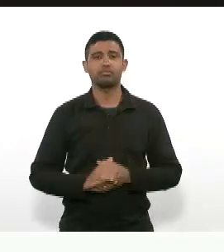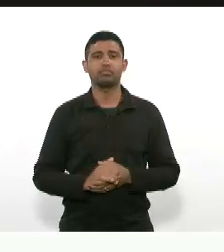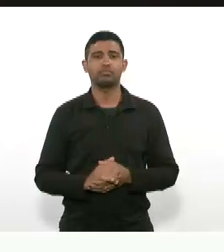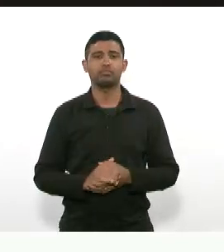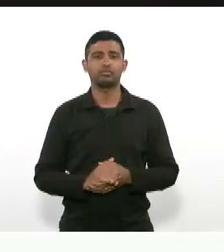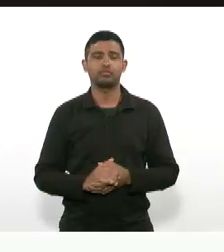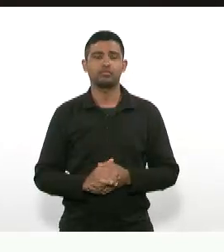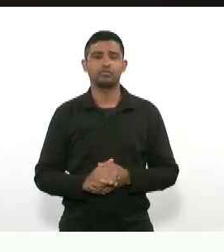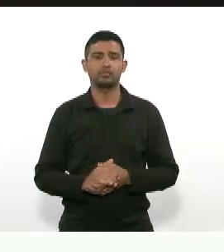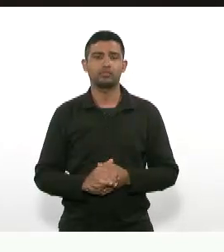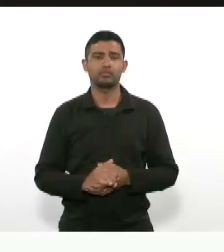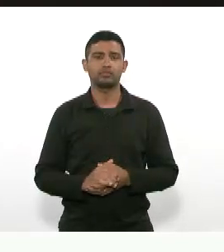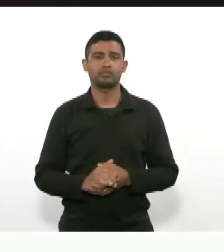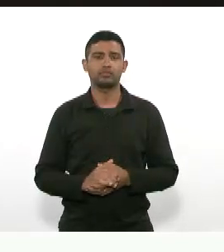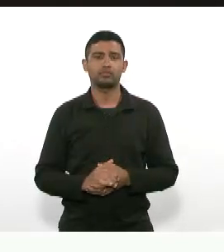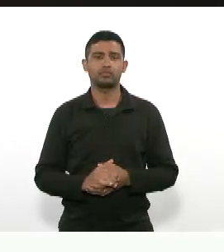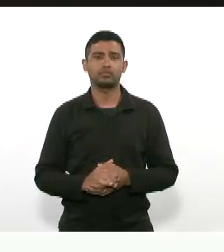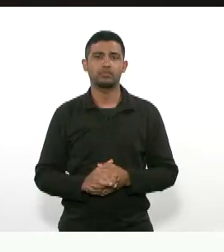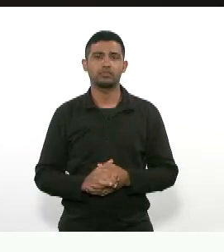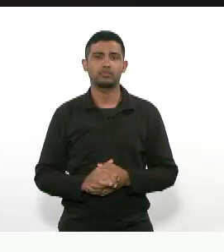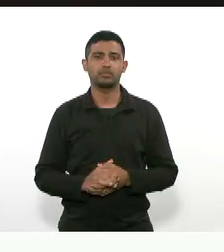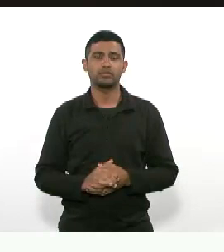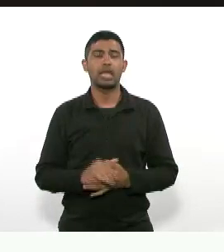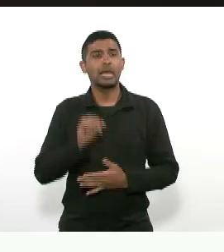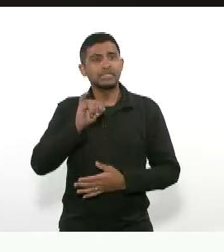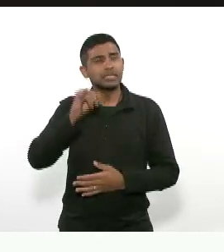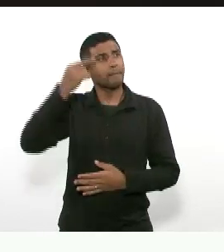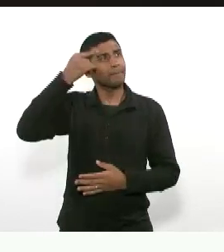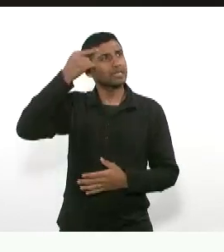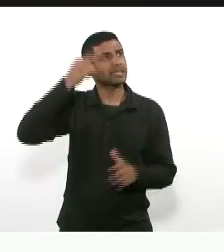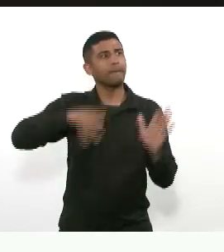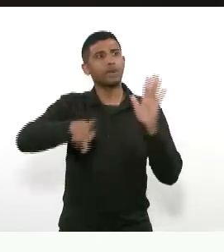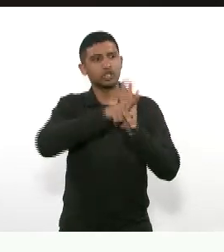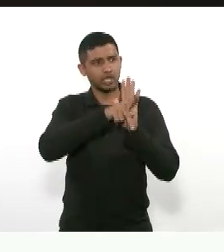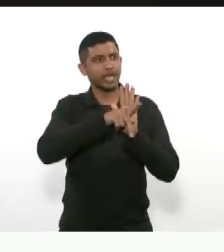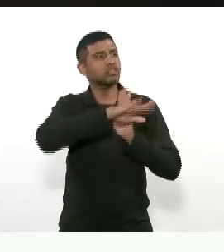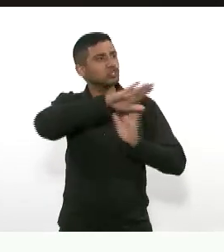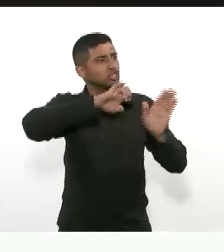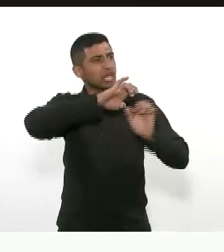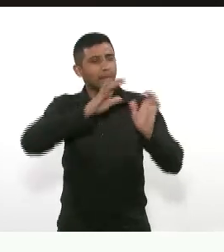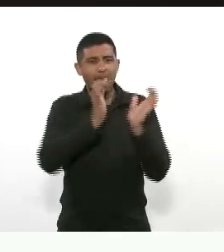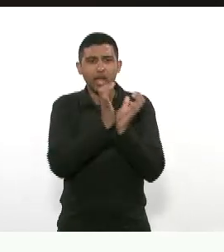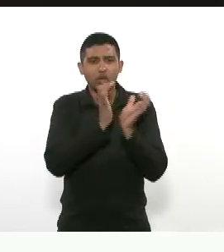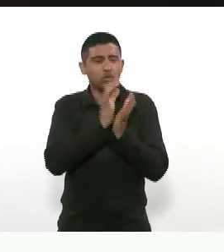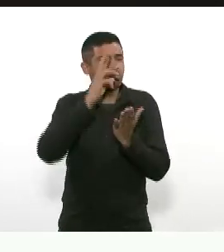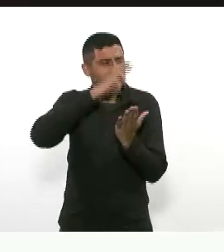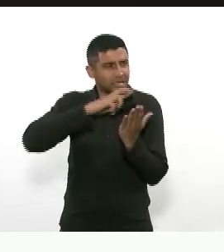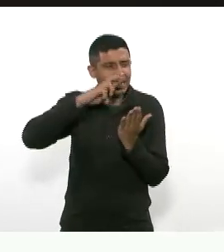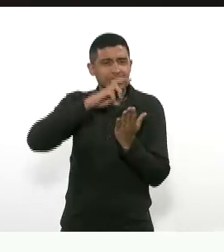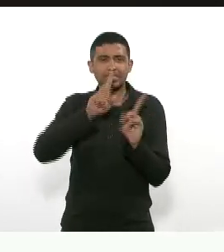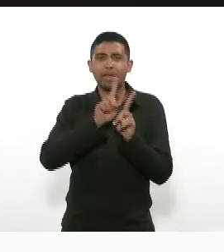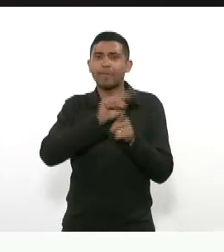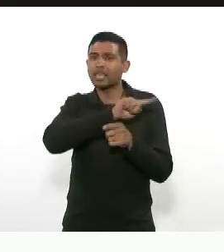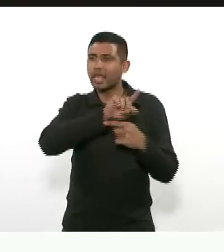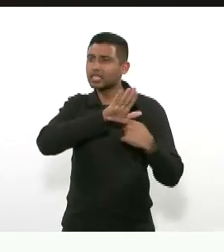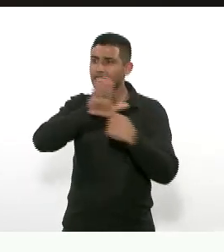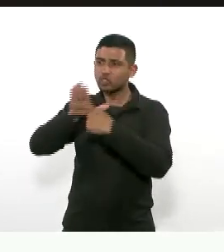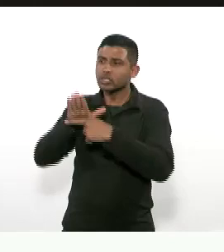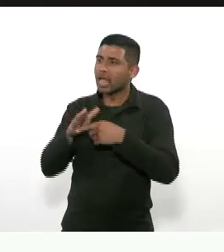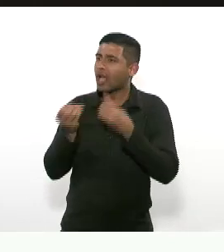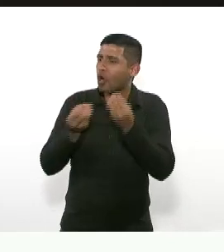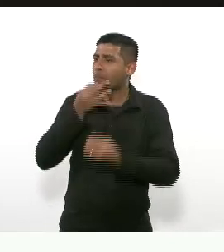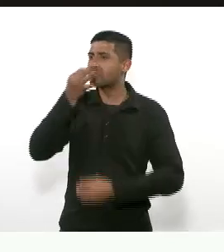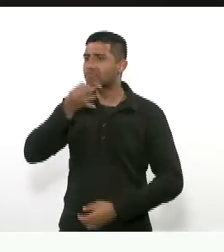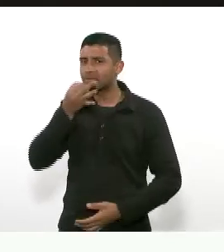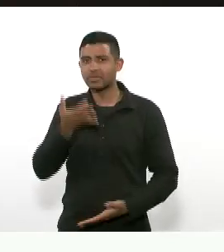Participar quando se pensar em projeto, que a perícia faça parte disso para poder dar a sua contribuição.